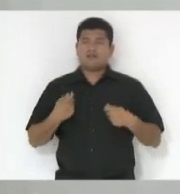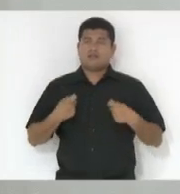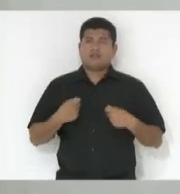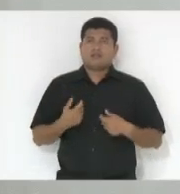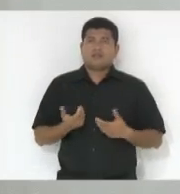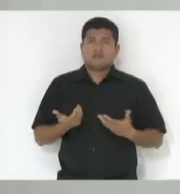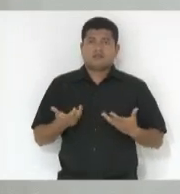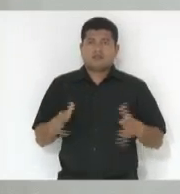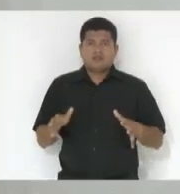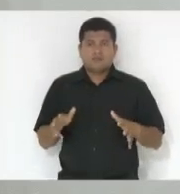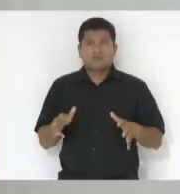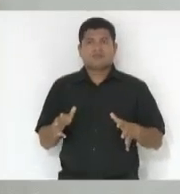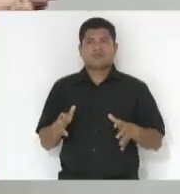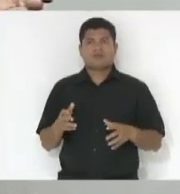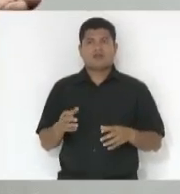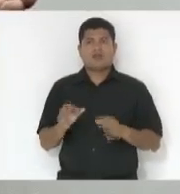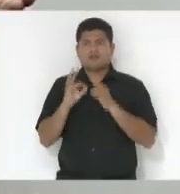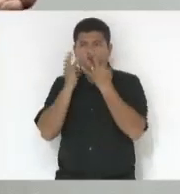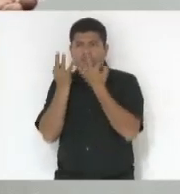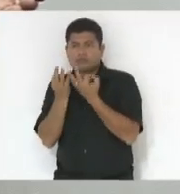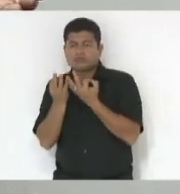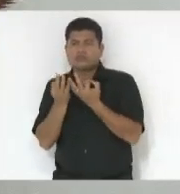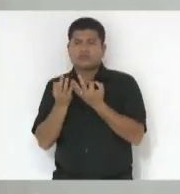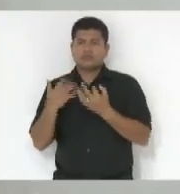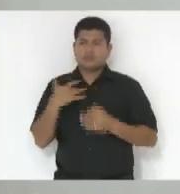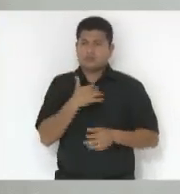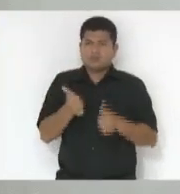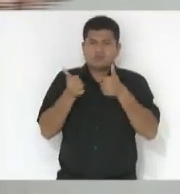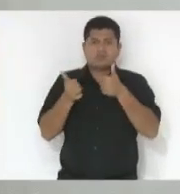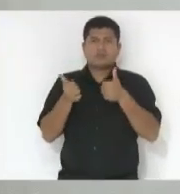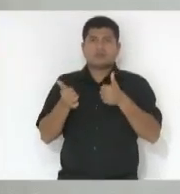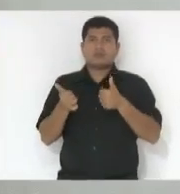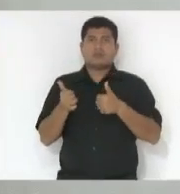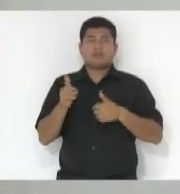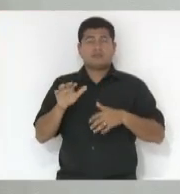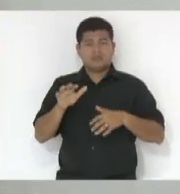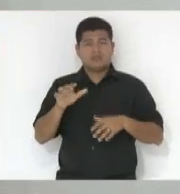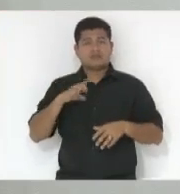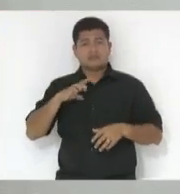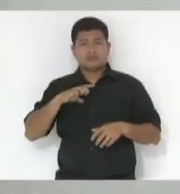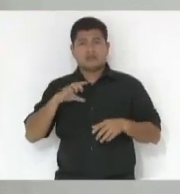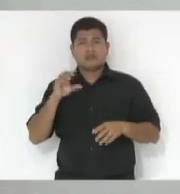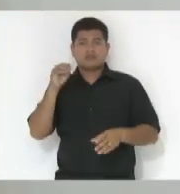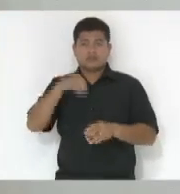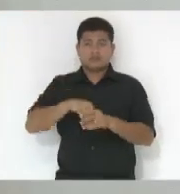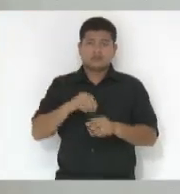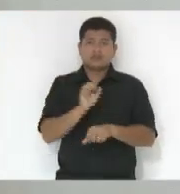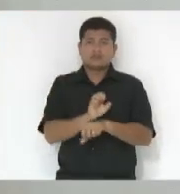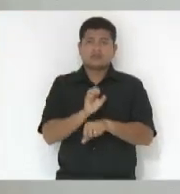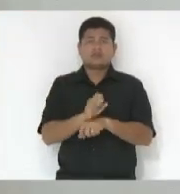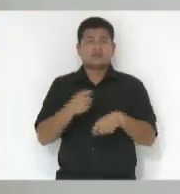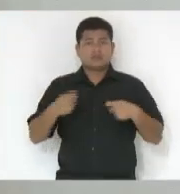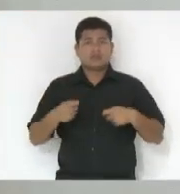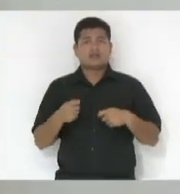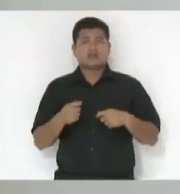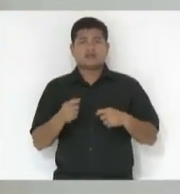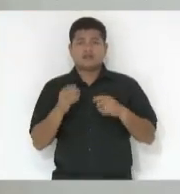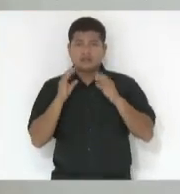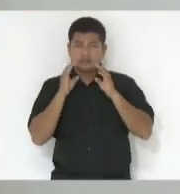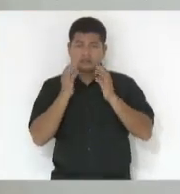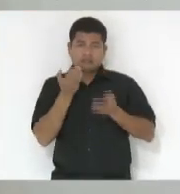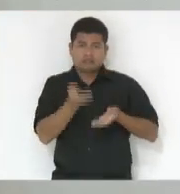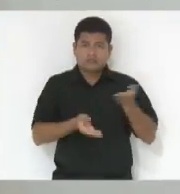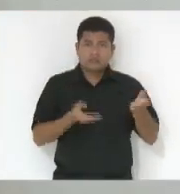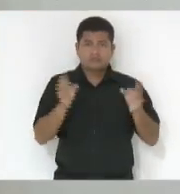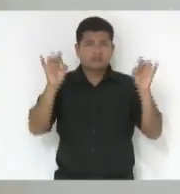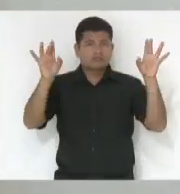esse atendimento, que eles tenham sempre saúde. Mas nós temos as pessoas no nosso Estado que precisam desse atendimento especial. E